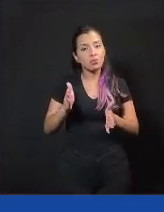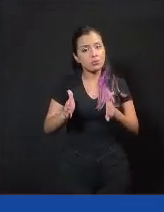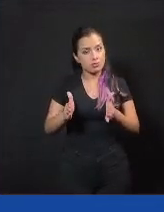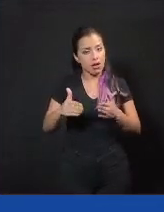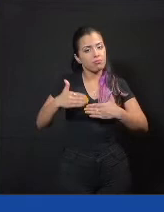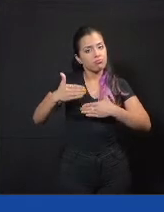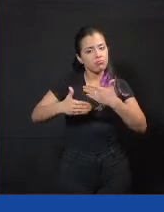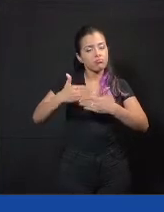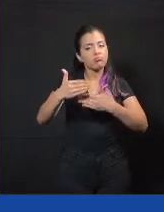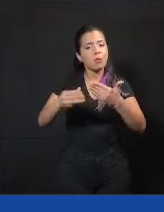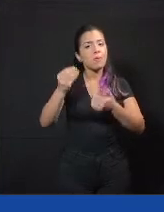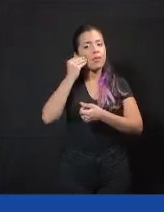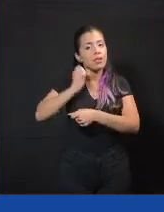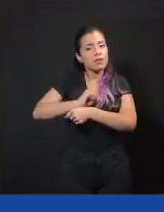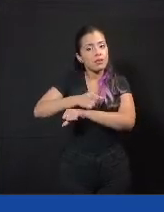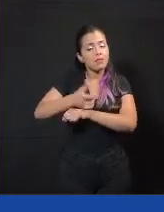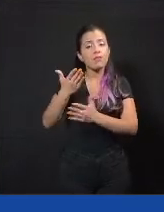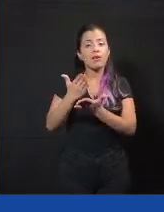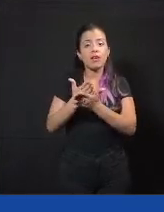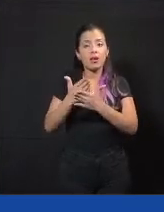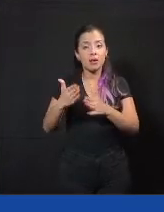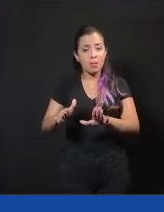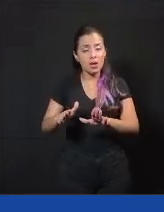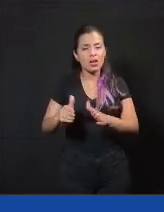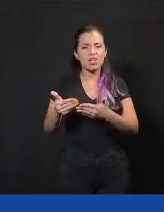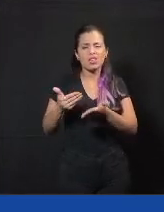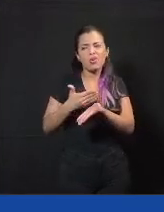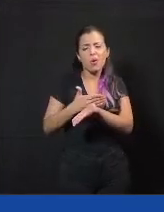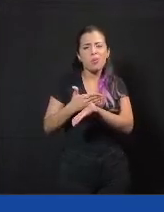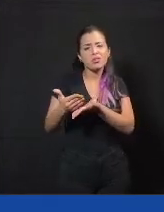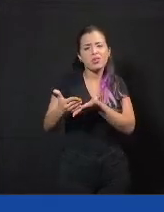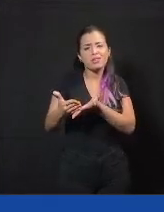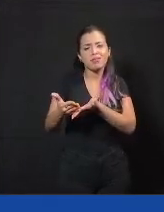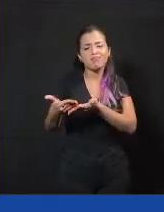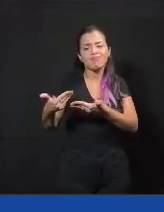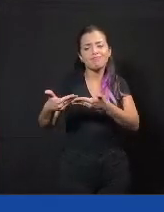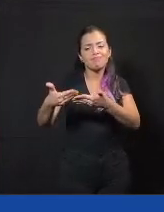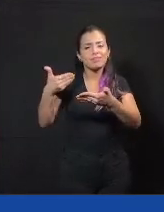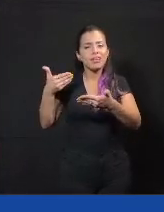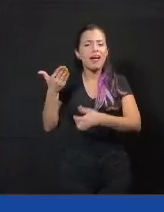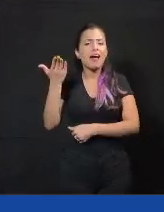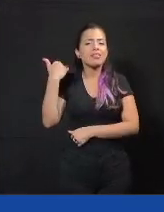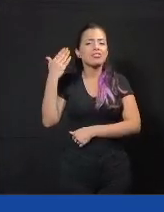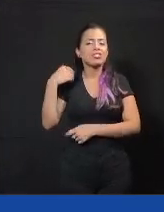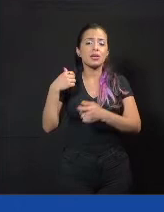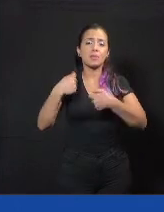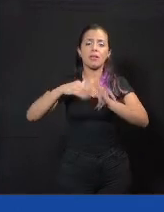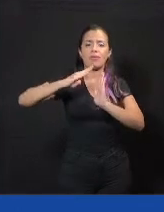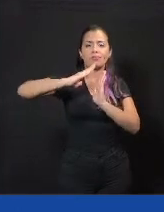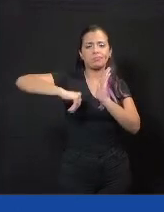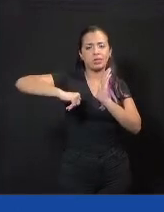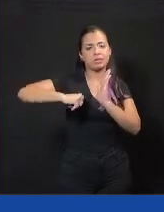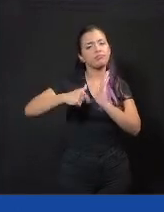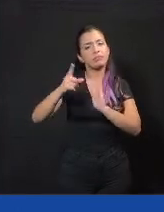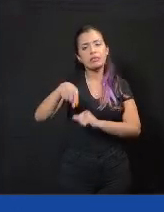começava a ser uma instituição ultrapassada, uma instituição que deveria sair, né,